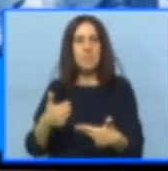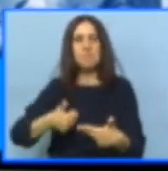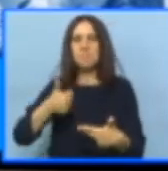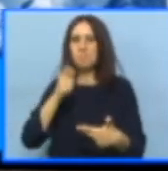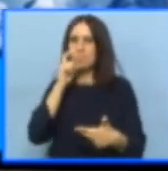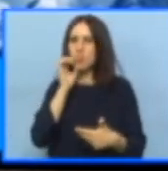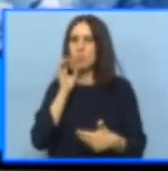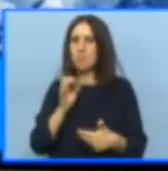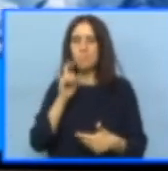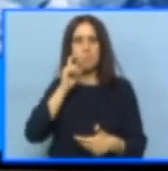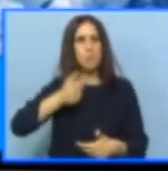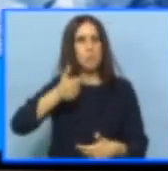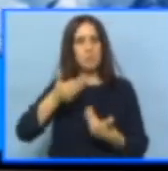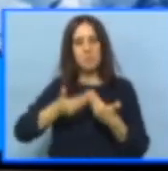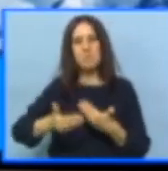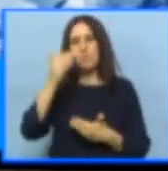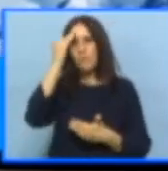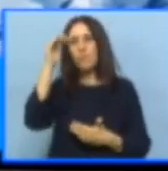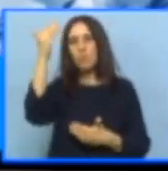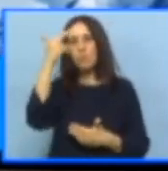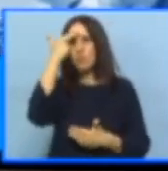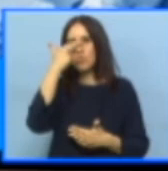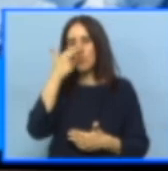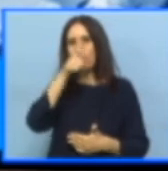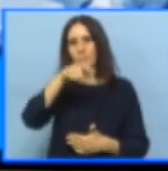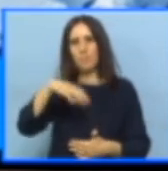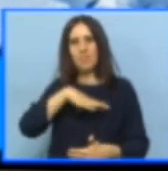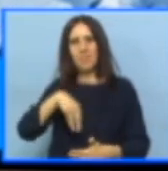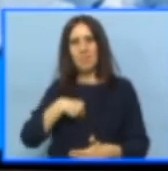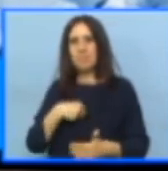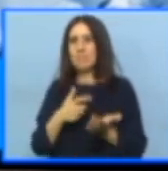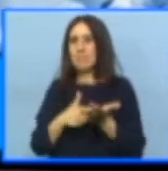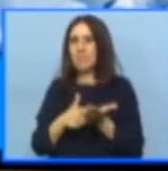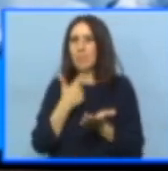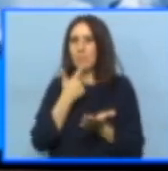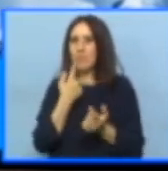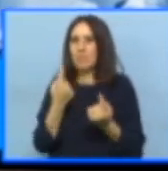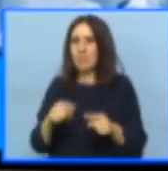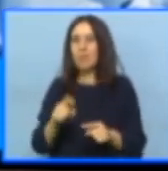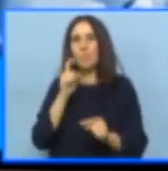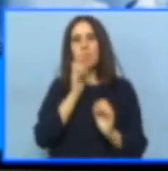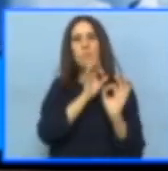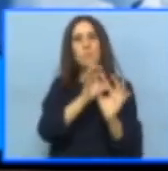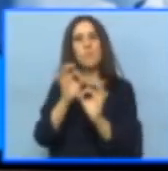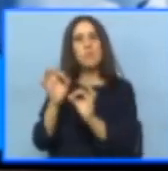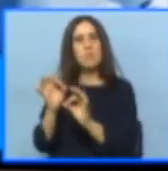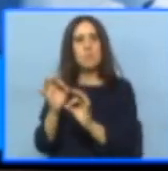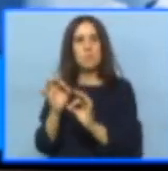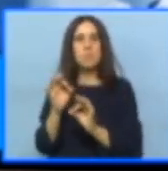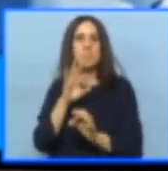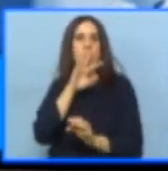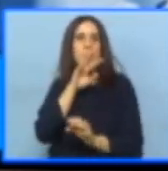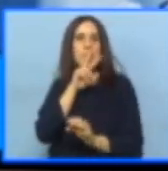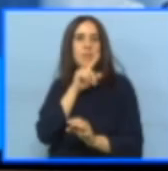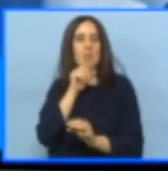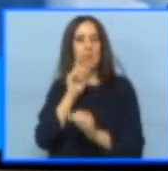seguramente para o futuro da história da humanidade, que tão necessitada anda da proteção maternal